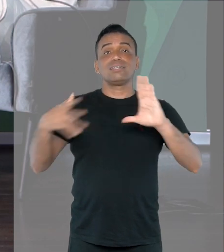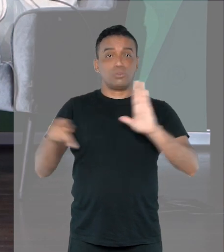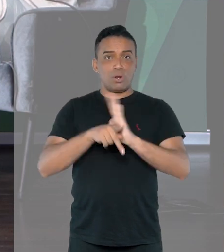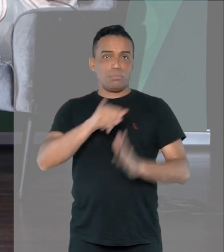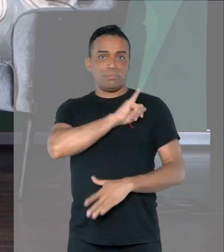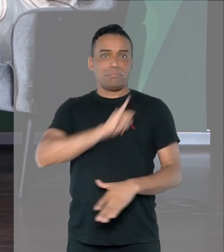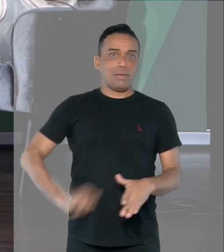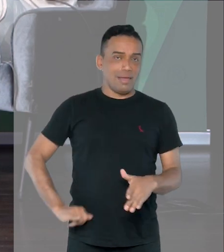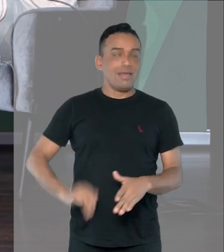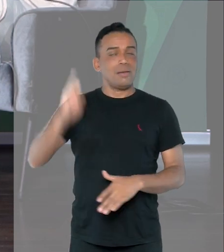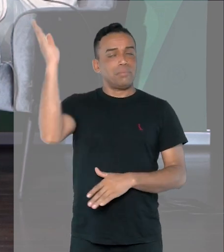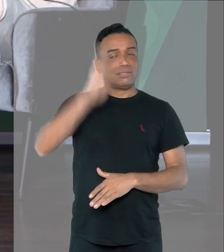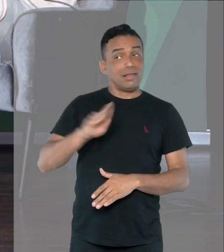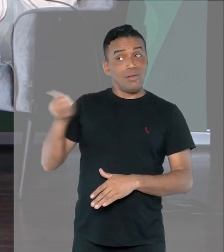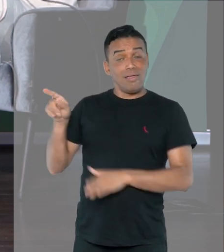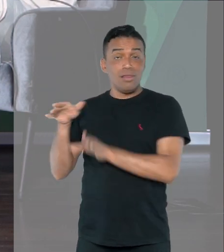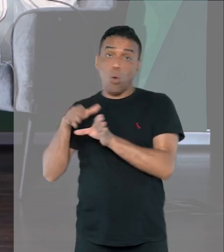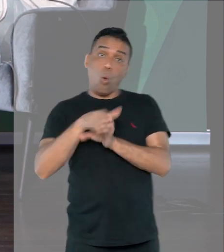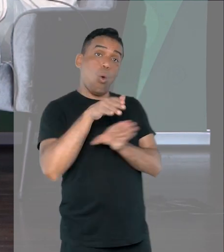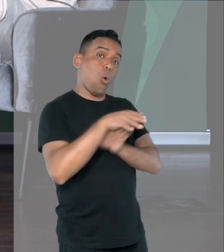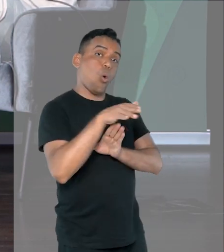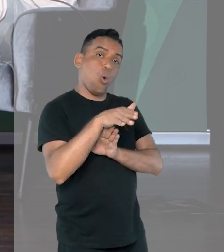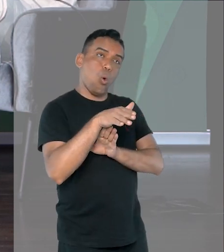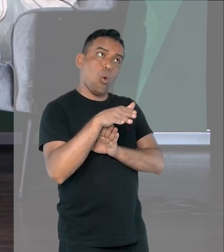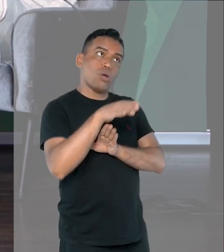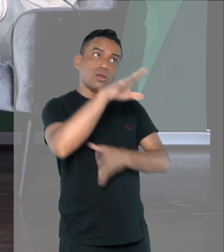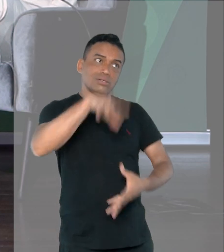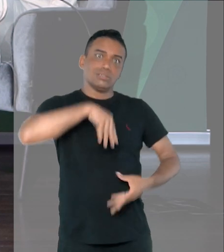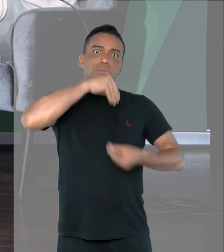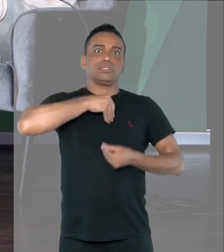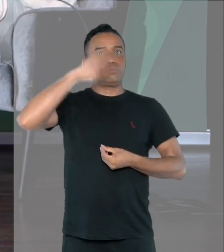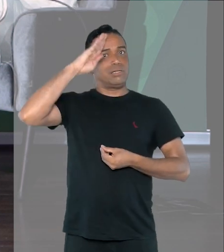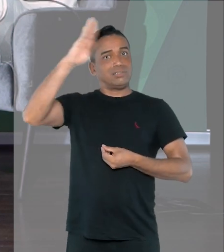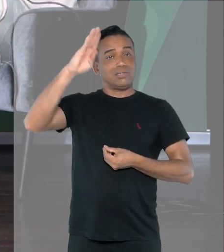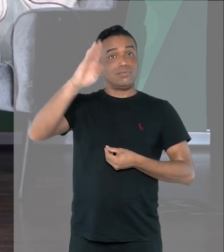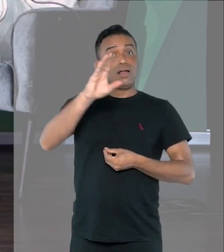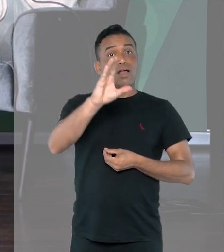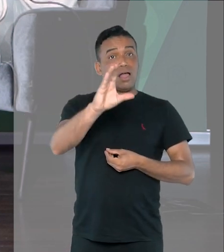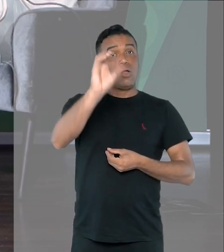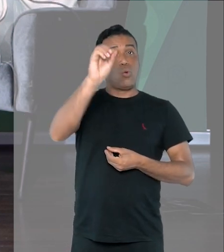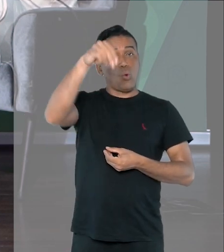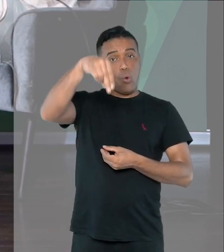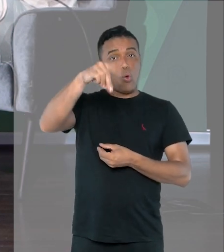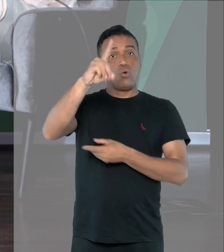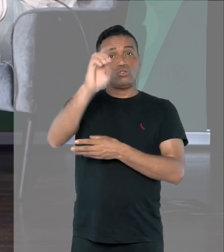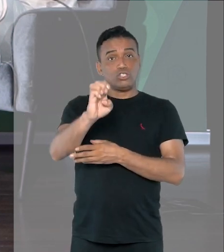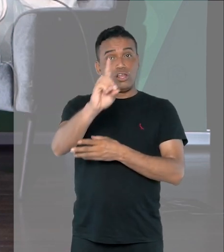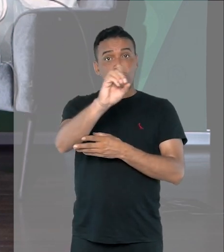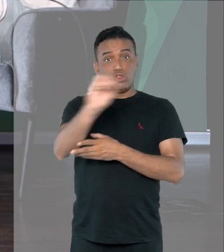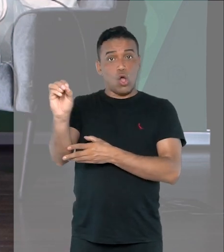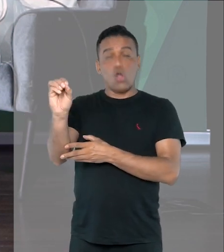sob orientação dele. E aí o que nós vemos é que esse espírito militarista do Conde d'Eu vai aparecer com o seu